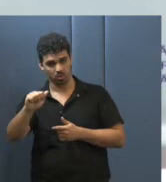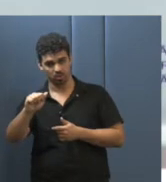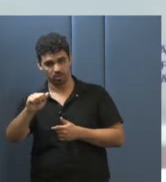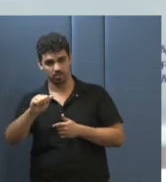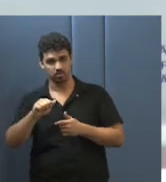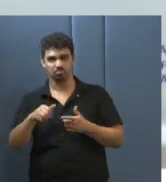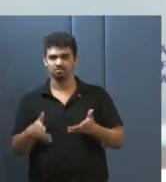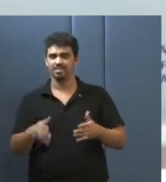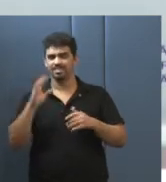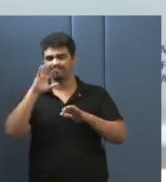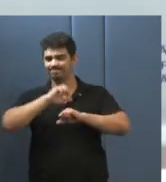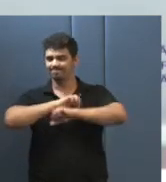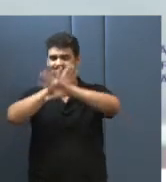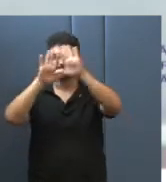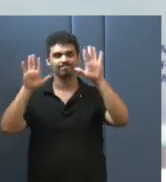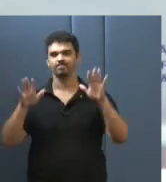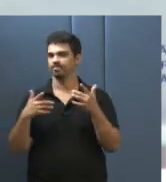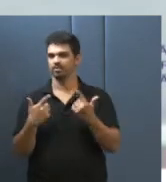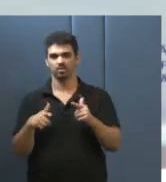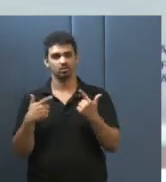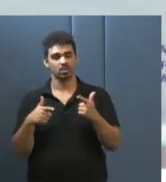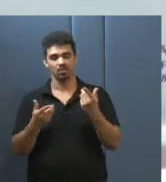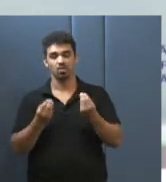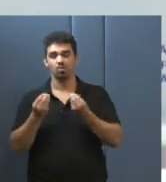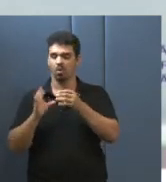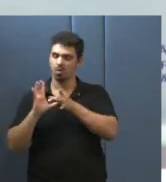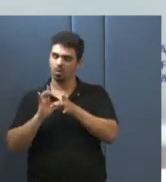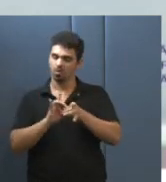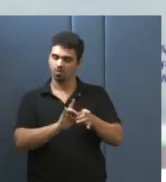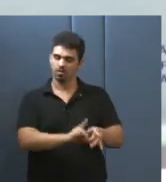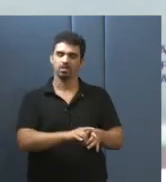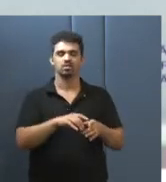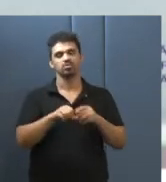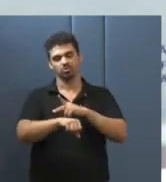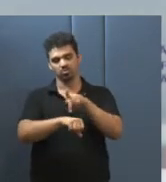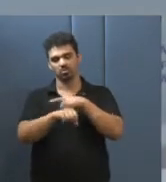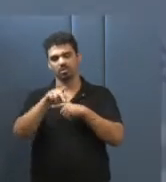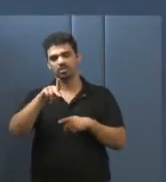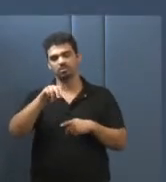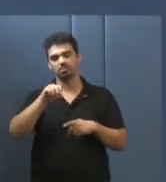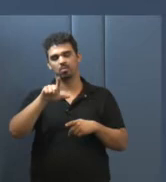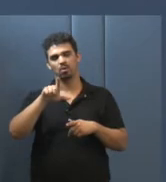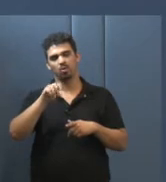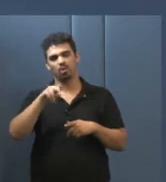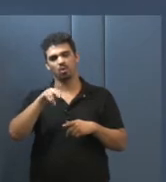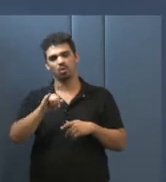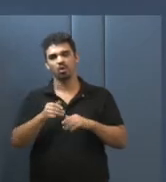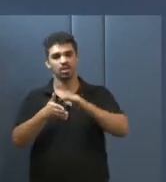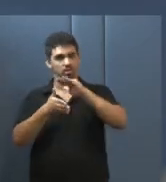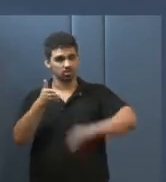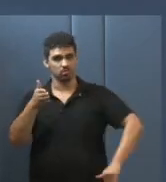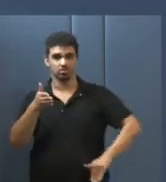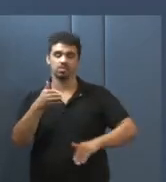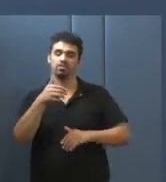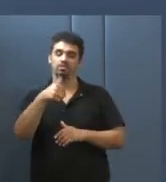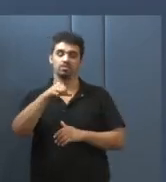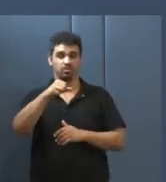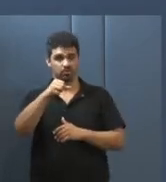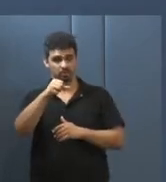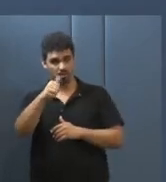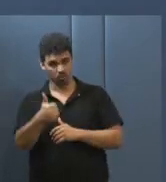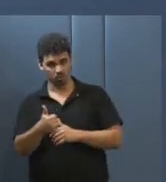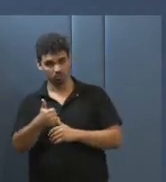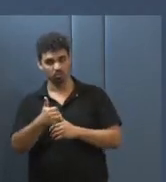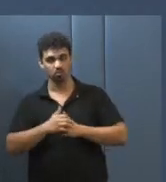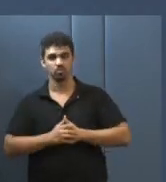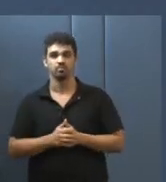não ficou muito claro qual foi o contexto de inserção da Polônia nessa exclusão produzida pelo Comace em 91.